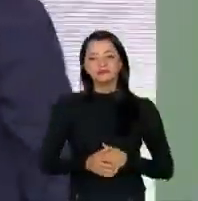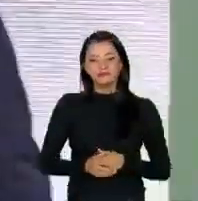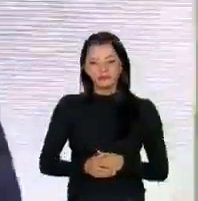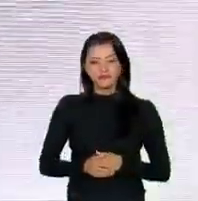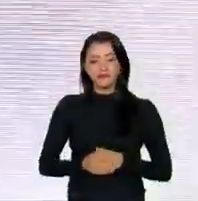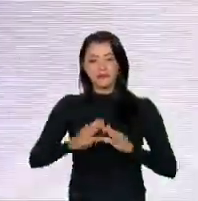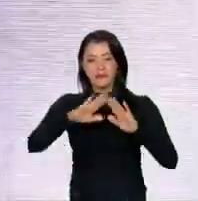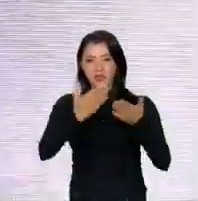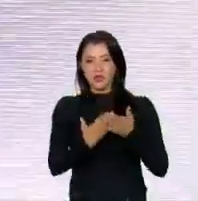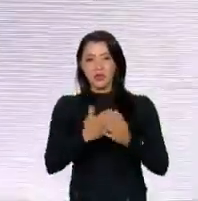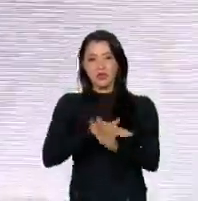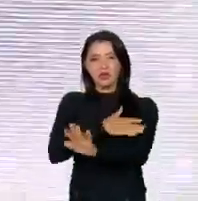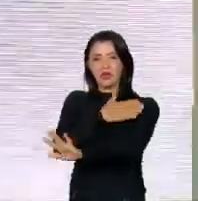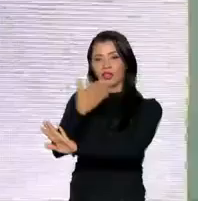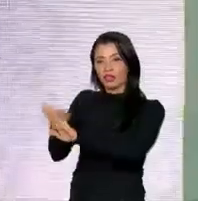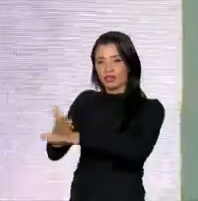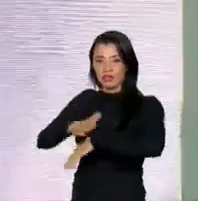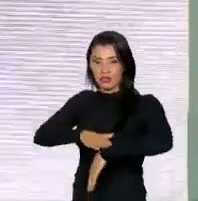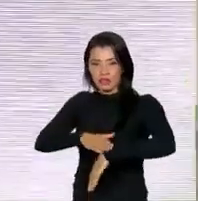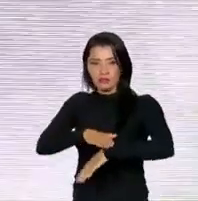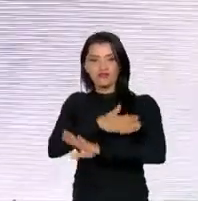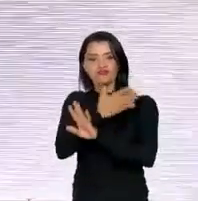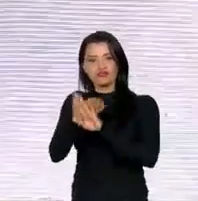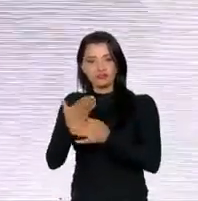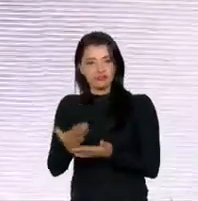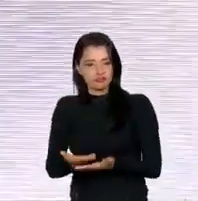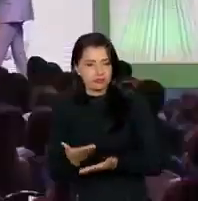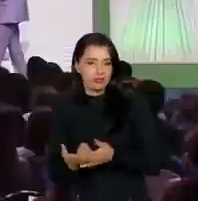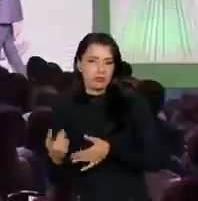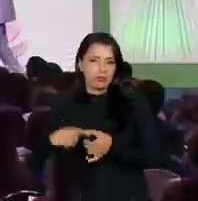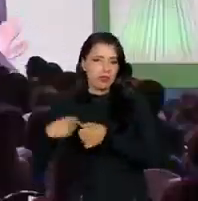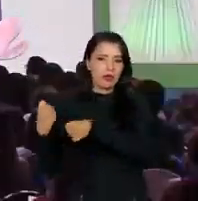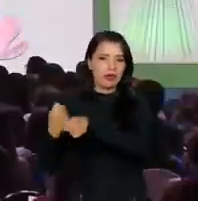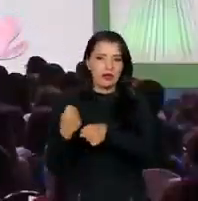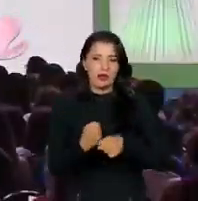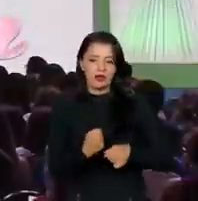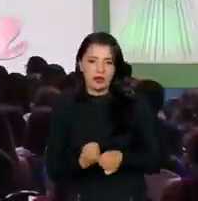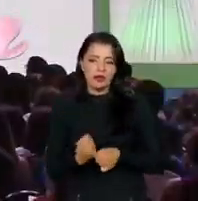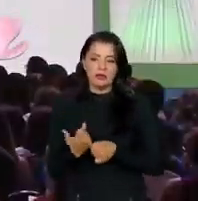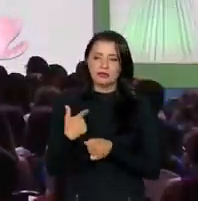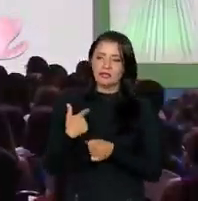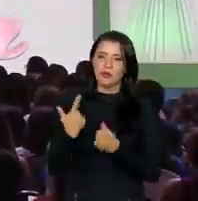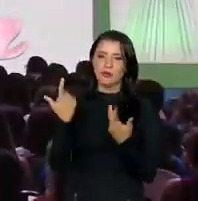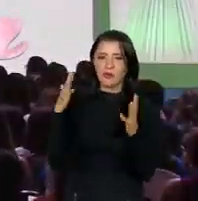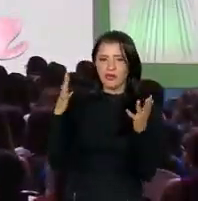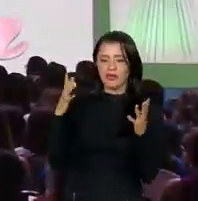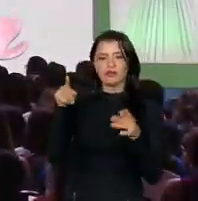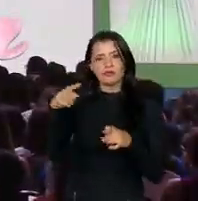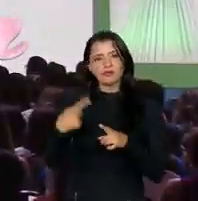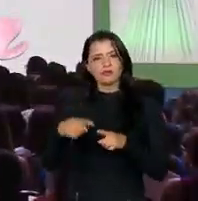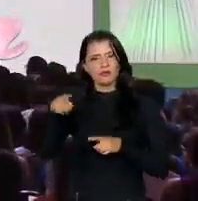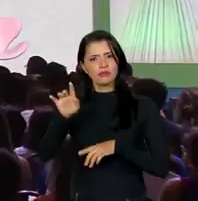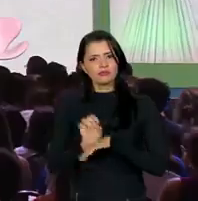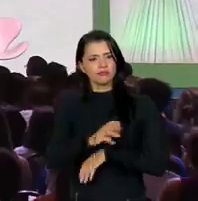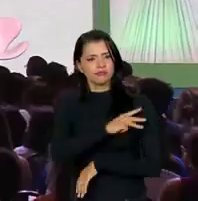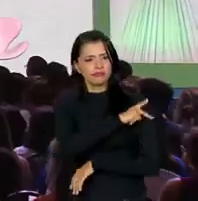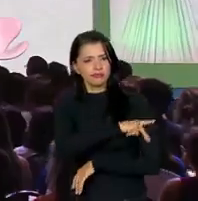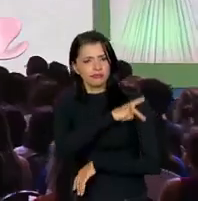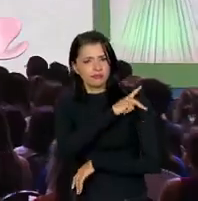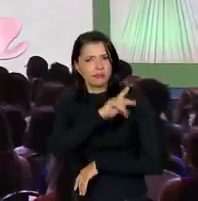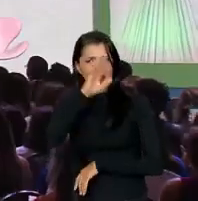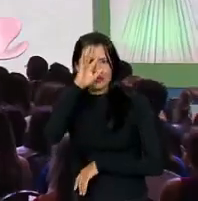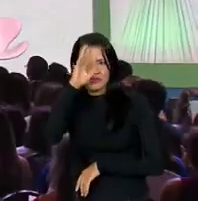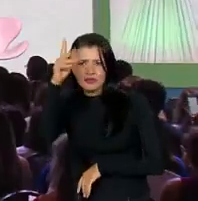Lançando a escola Tempo Integral e a pactuação pela retomada das obras. E fiz uma homenagem porque o Piauí tomou uma decisão